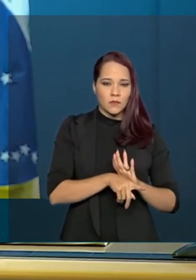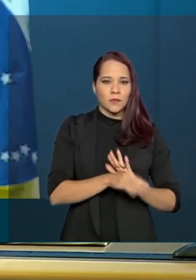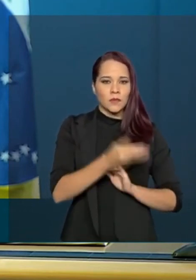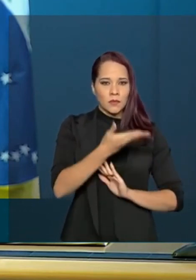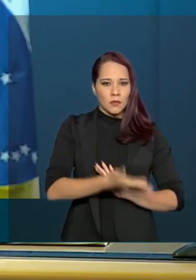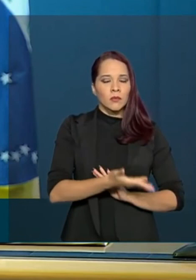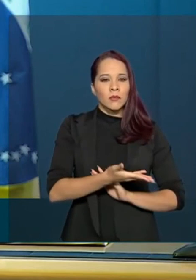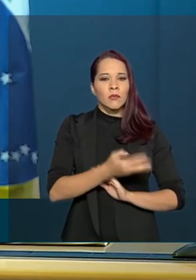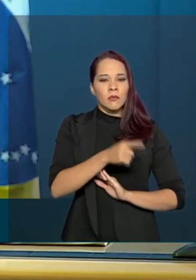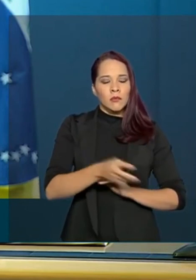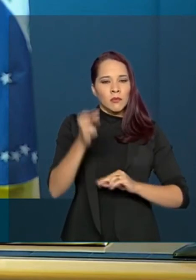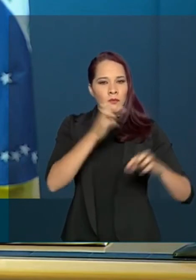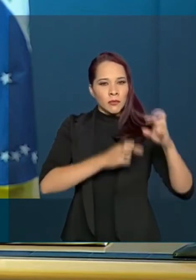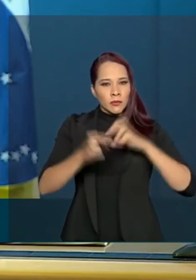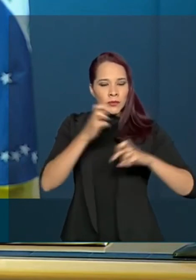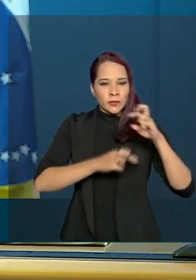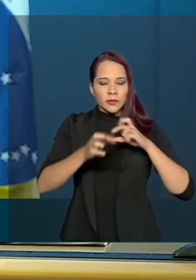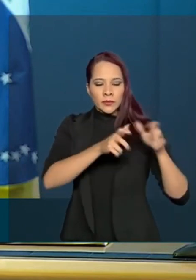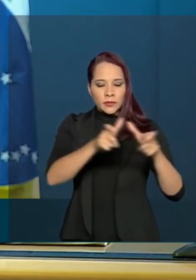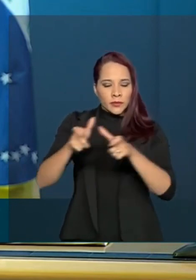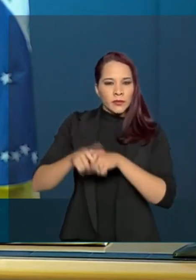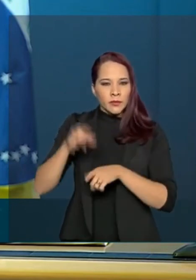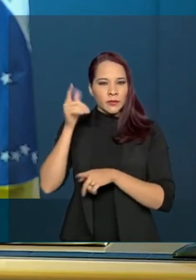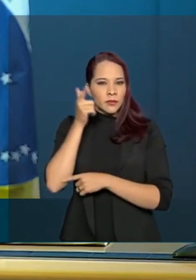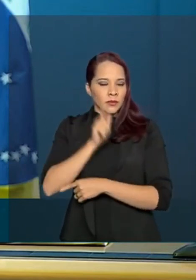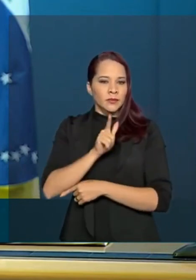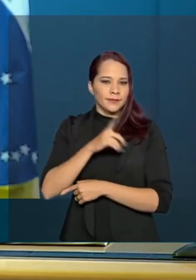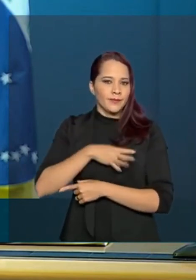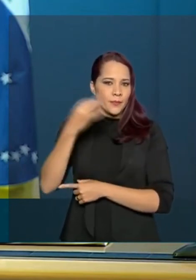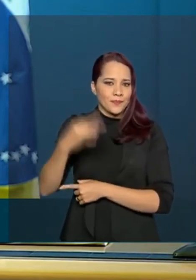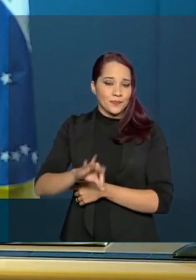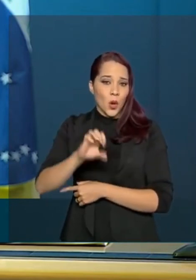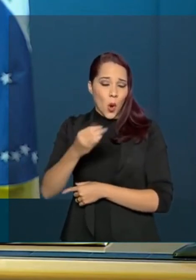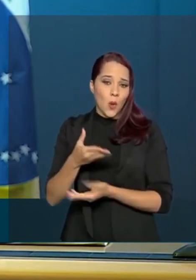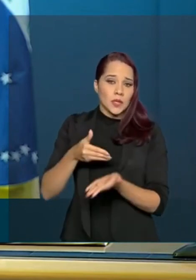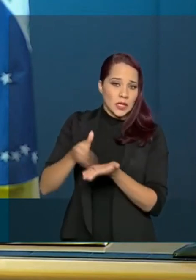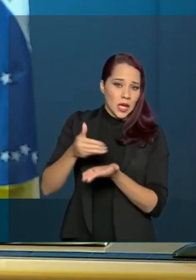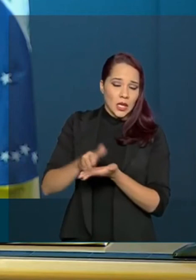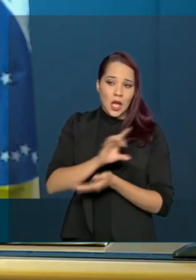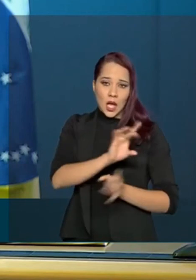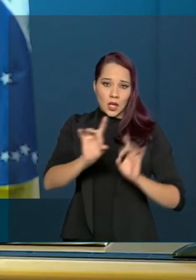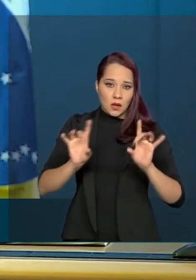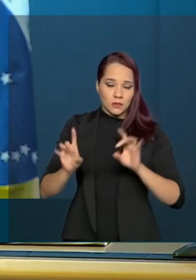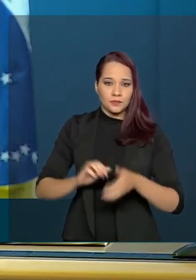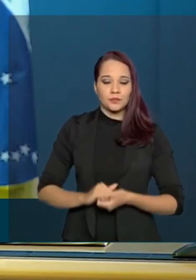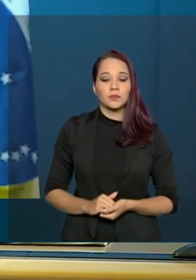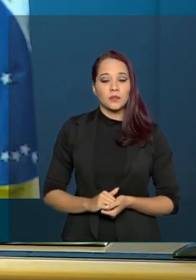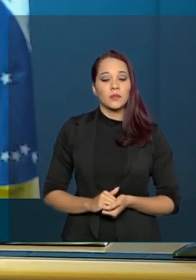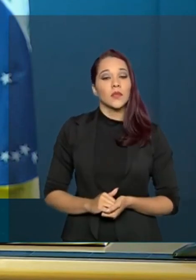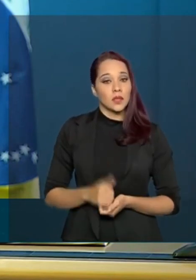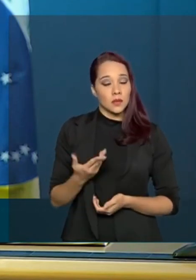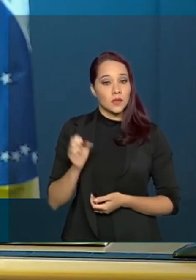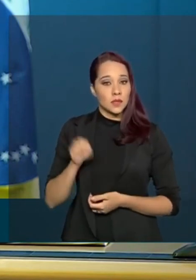que as vigilâncias locais possam confirmar ou descartar cada um desses casos. Então, sim,